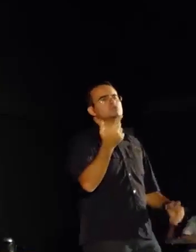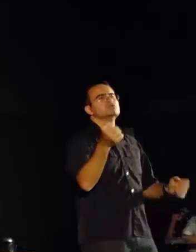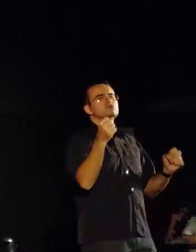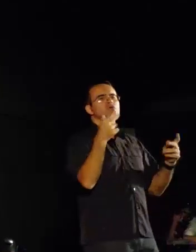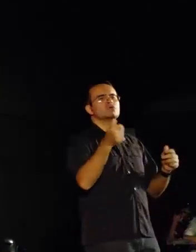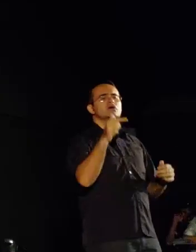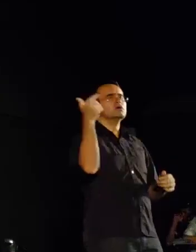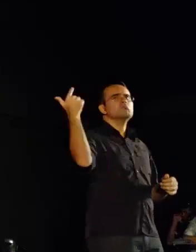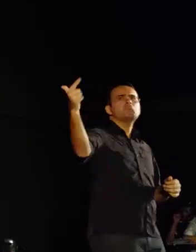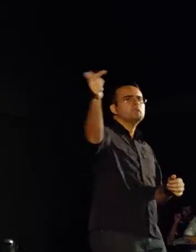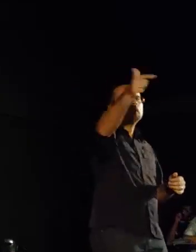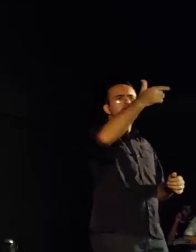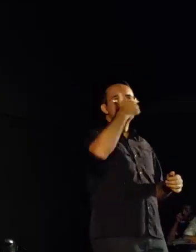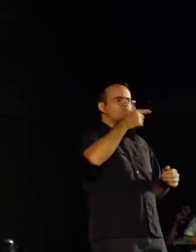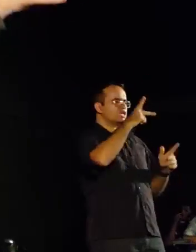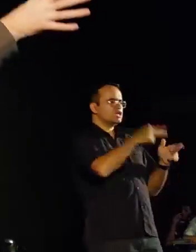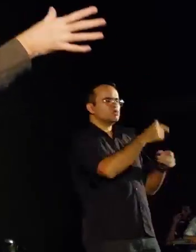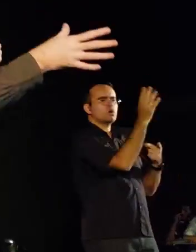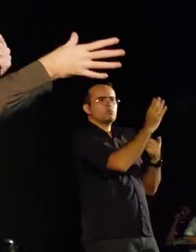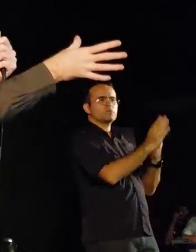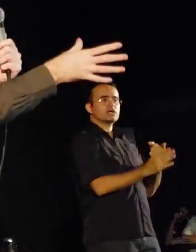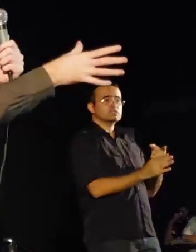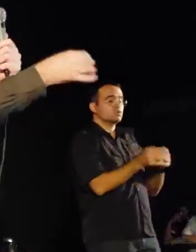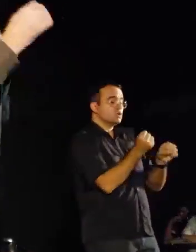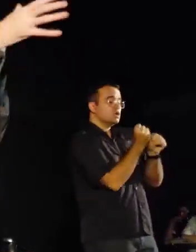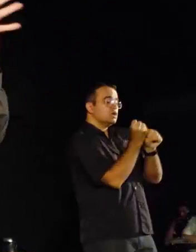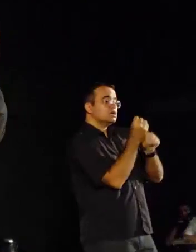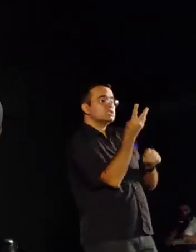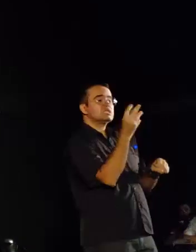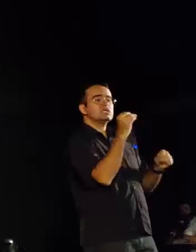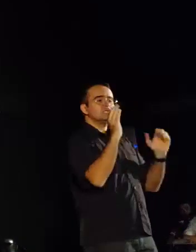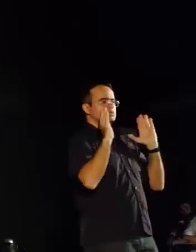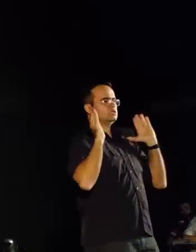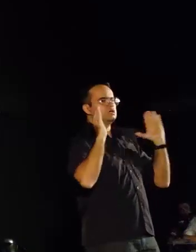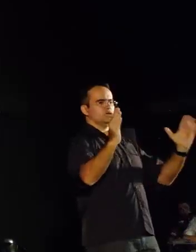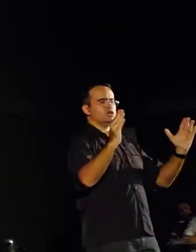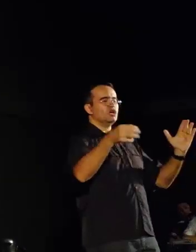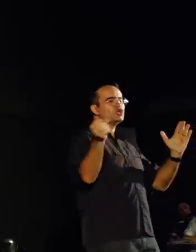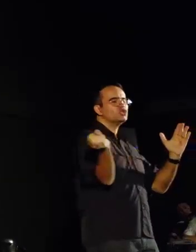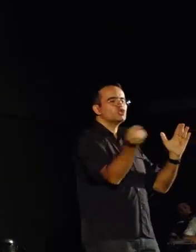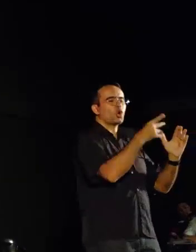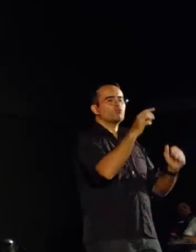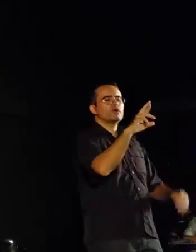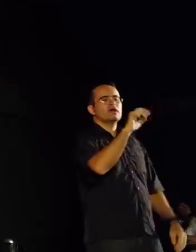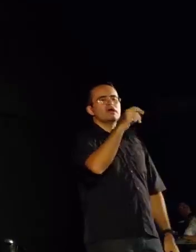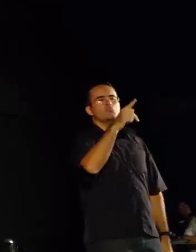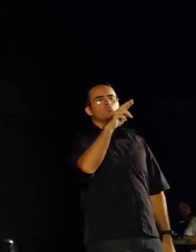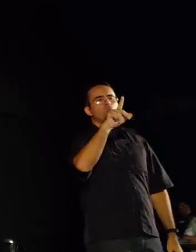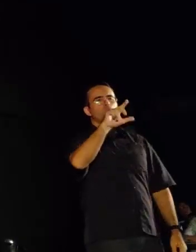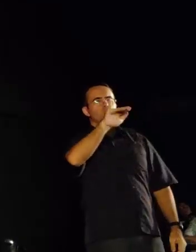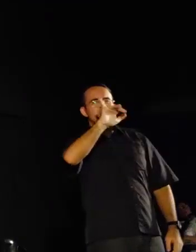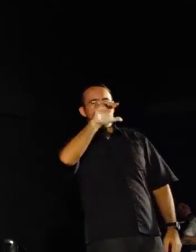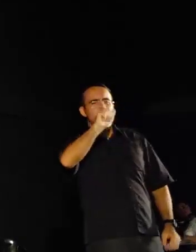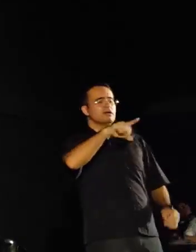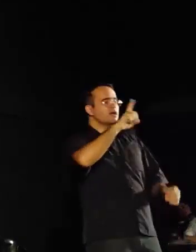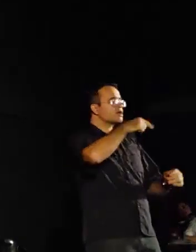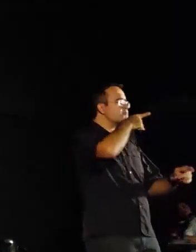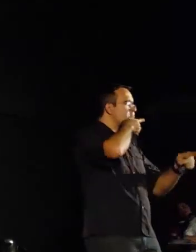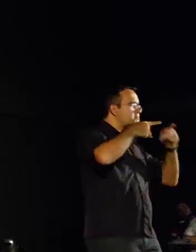configuração. Nós vivemos 30 anos em uma nova república, que era um sistema de pactos de coalizão.